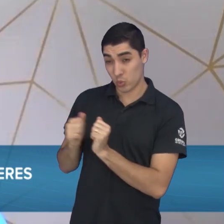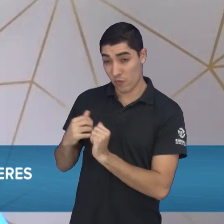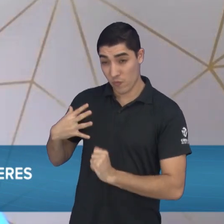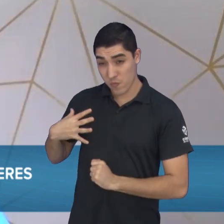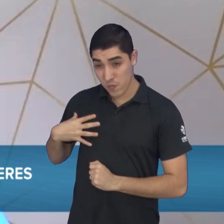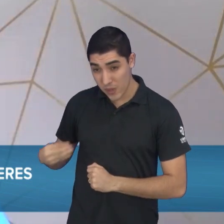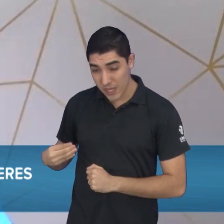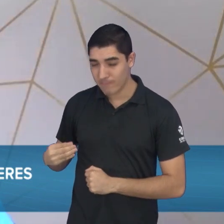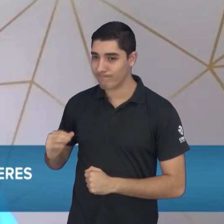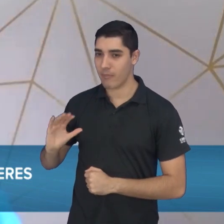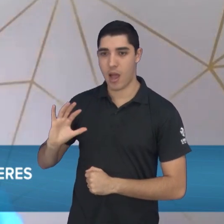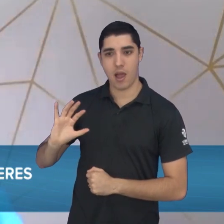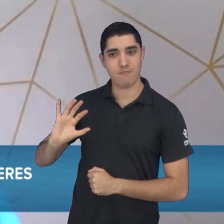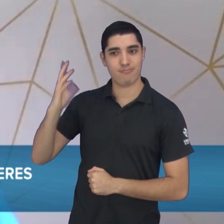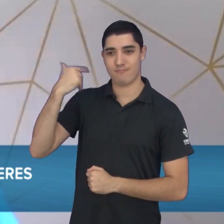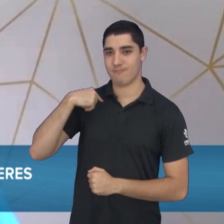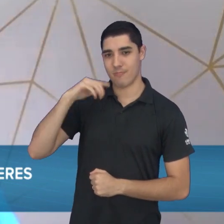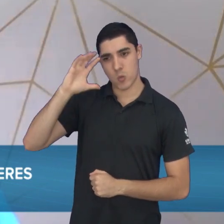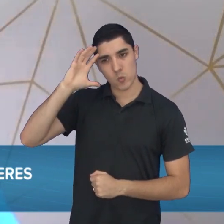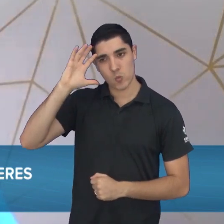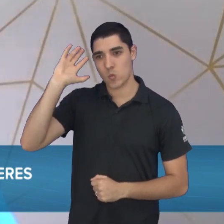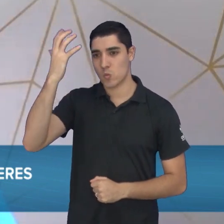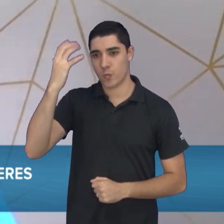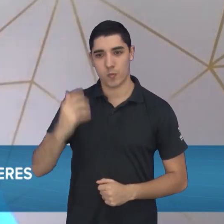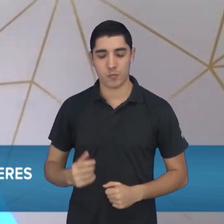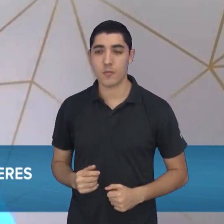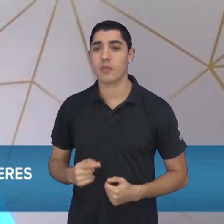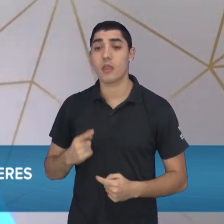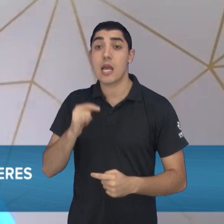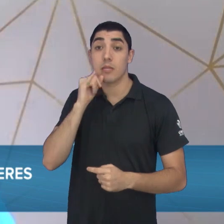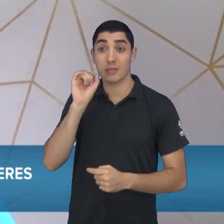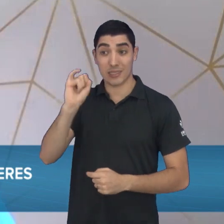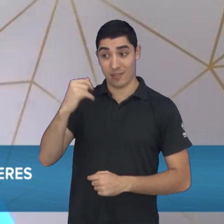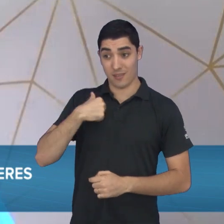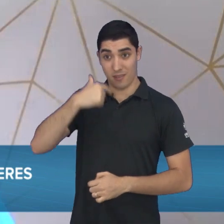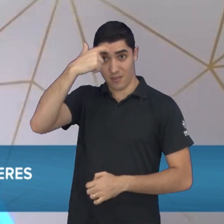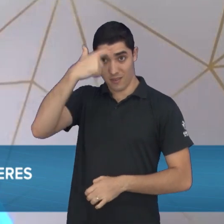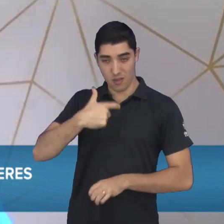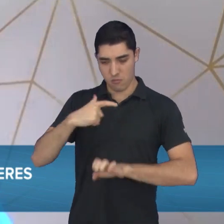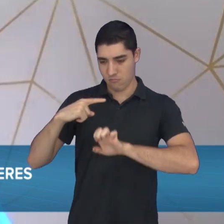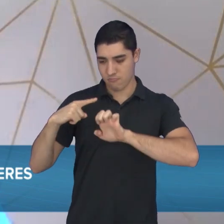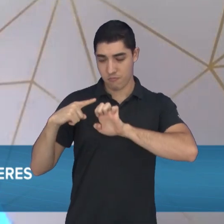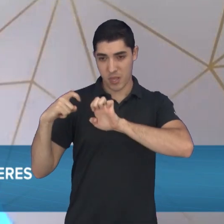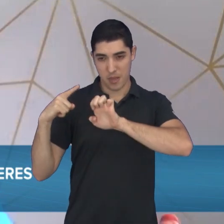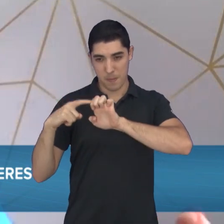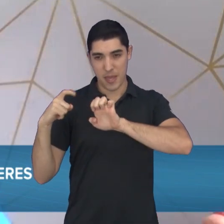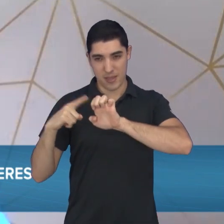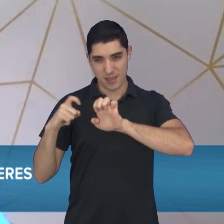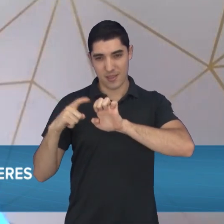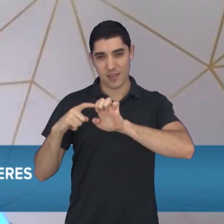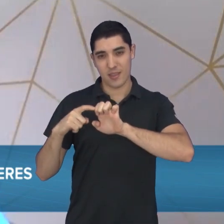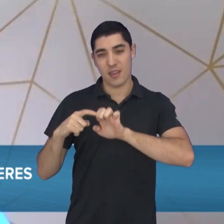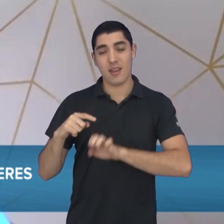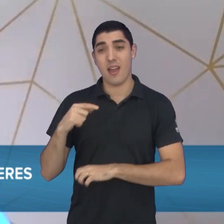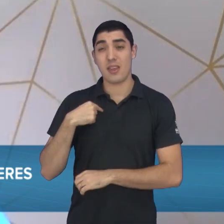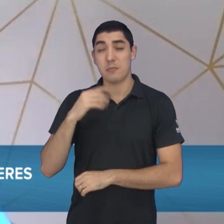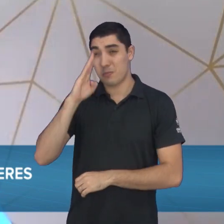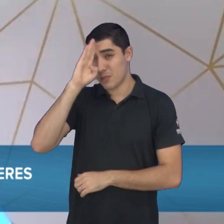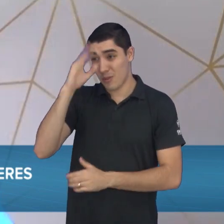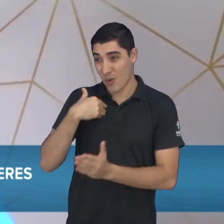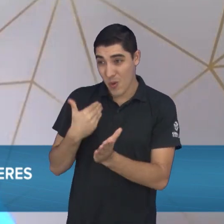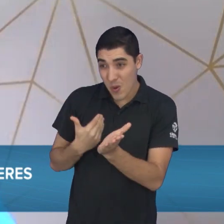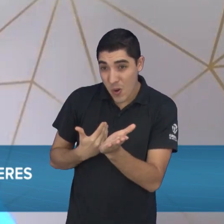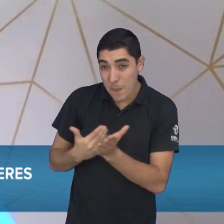ainda. O ponto é que, quando você empreende, principalmente no início, você não tem muitos recursos